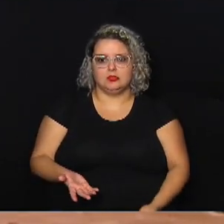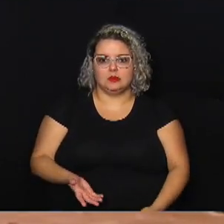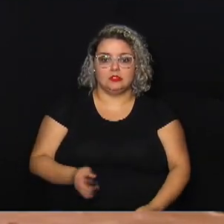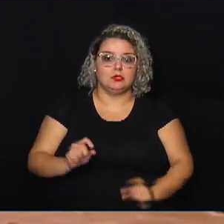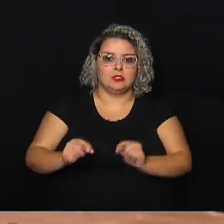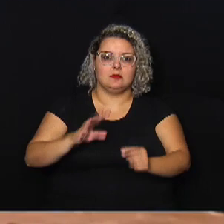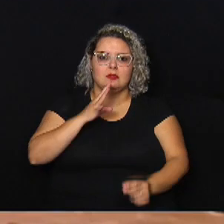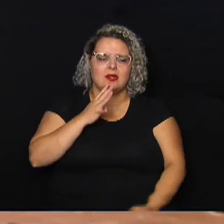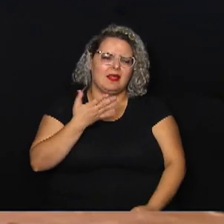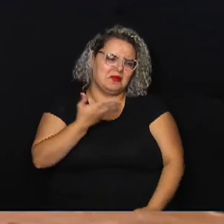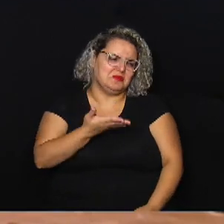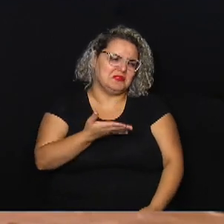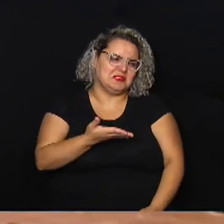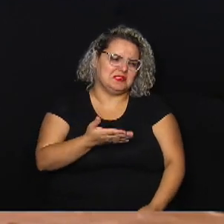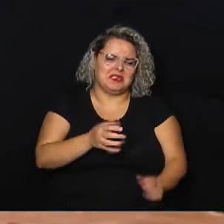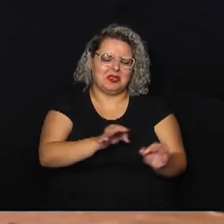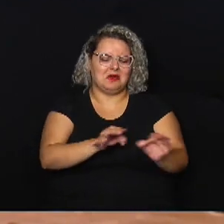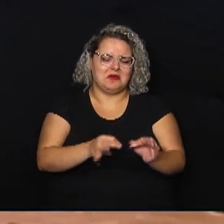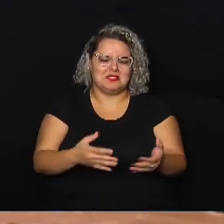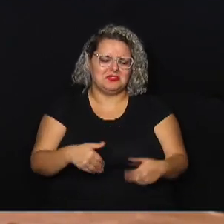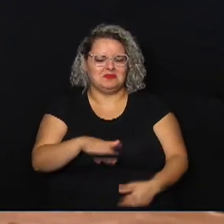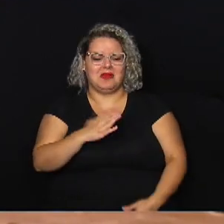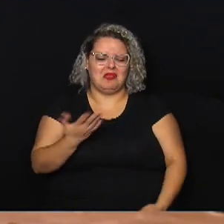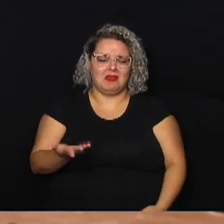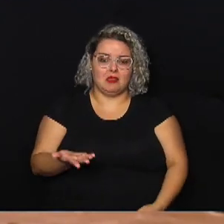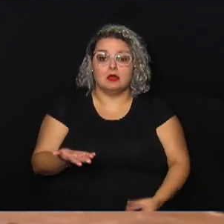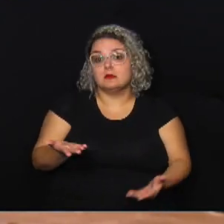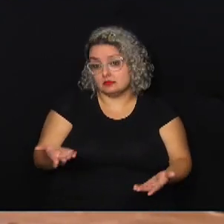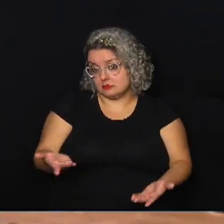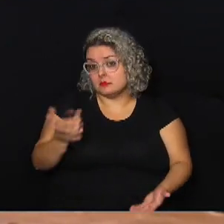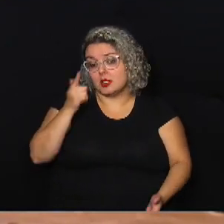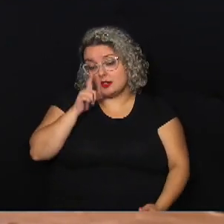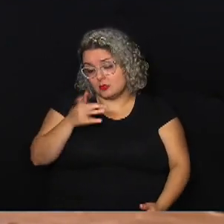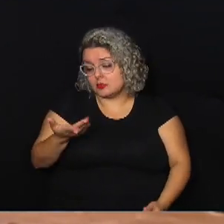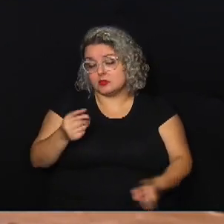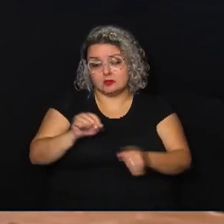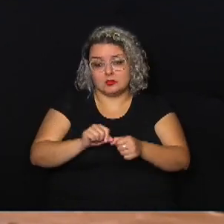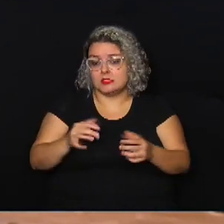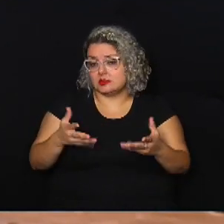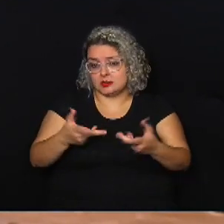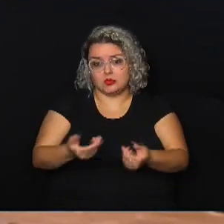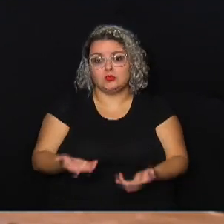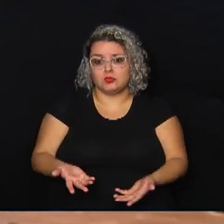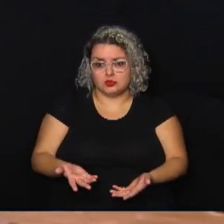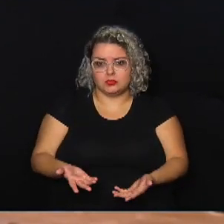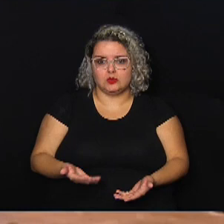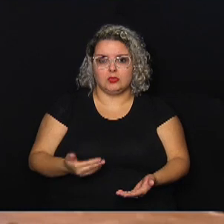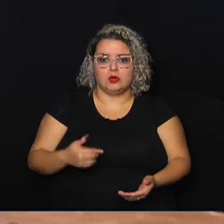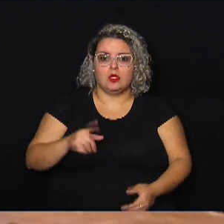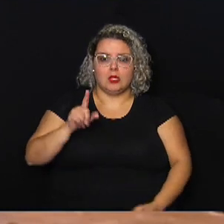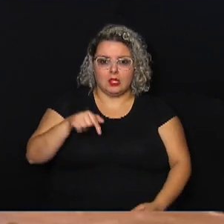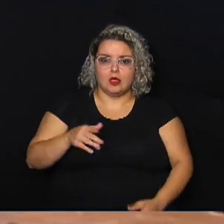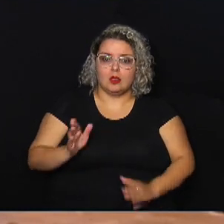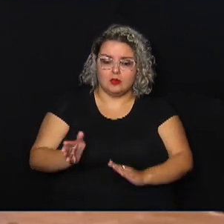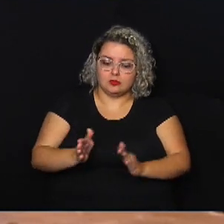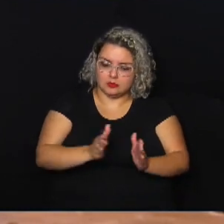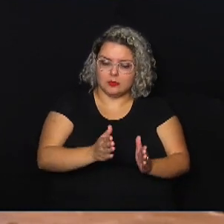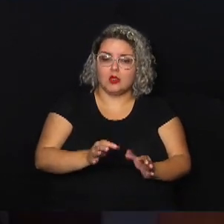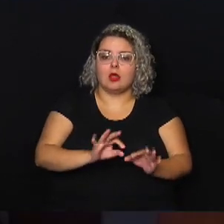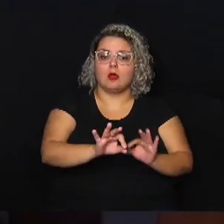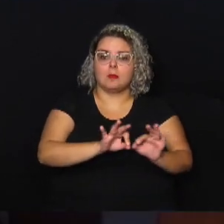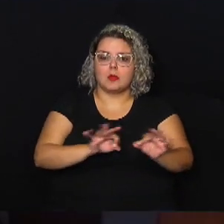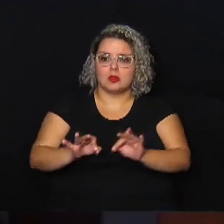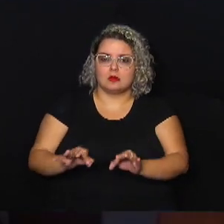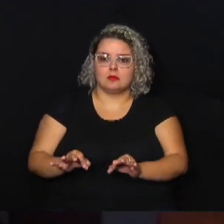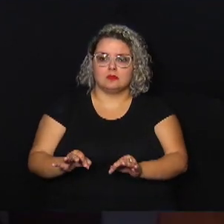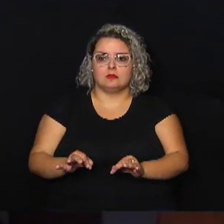muito organizadinho. Não, mas com isso eu consigo fazer tudo. Então, esse é o caminho. Você planejar fazer um